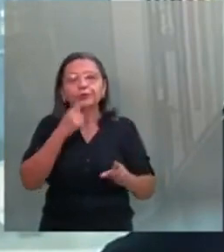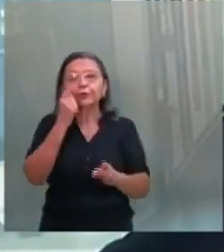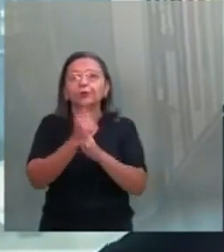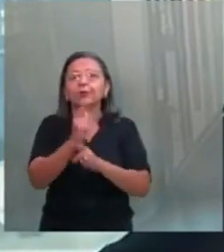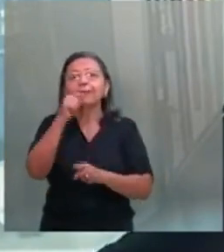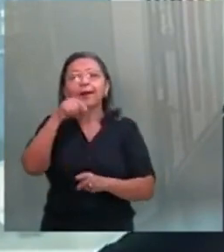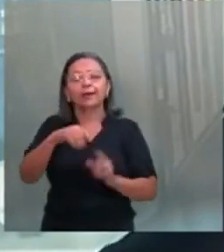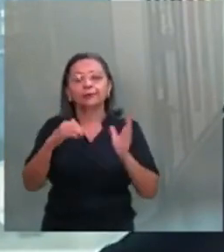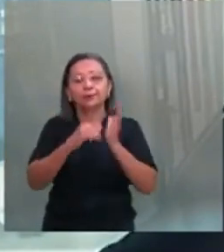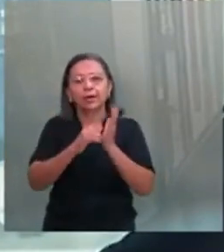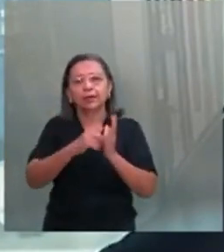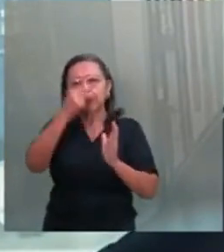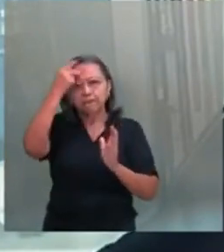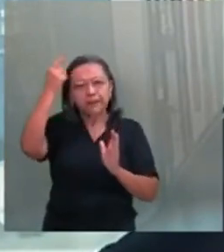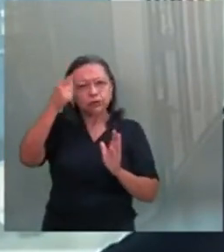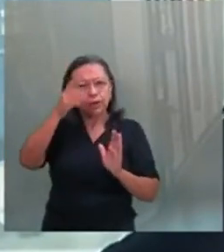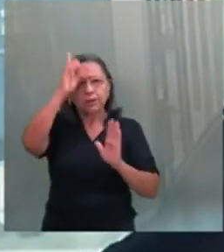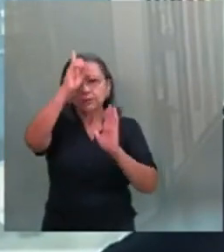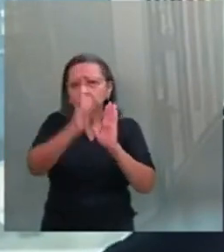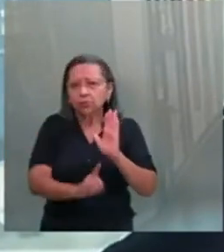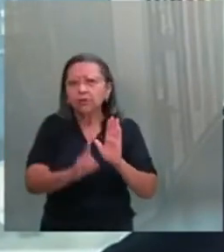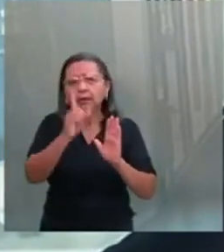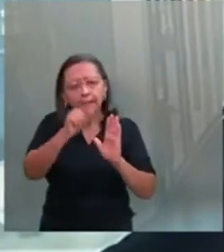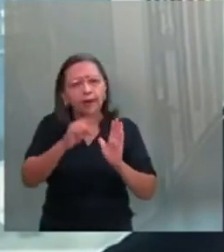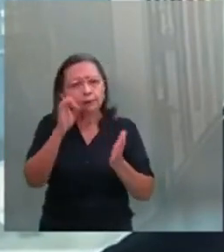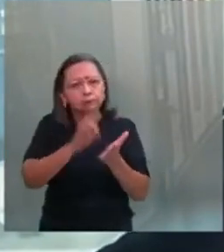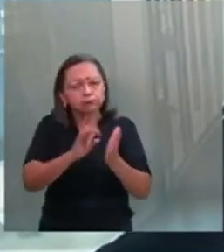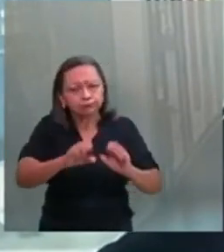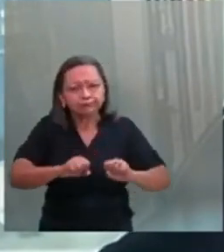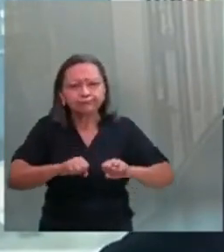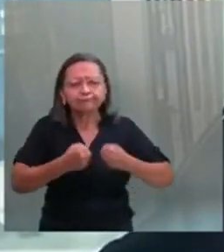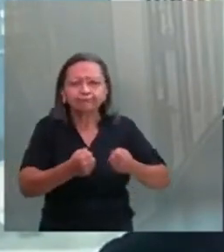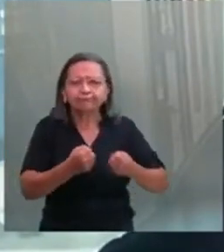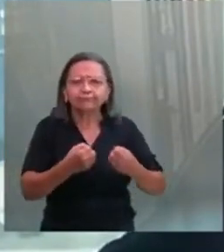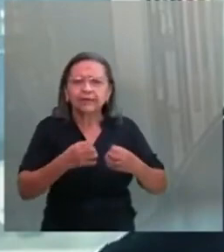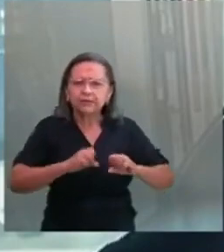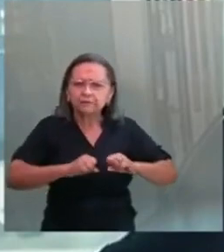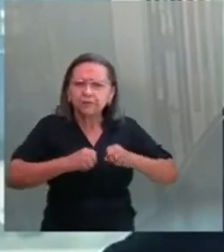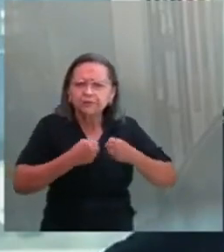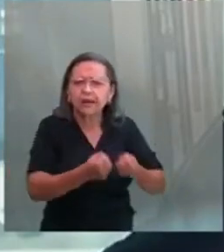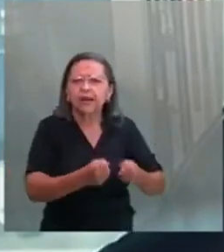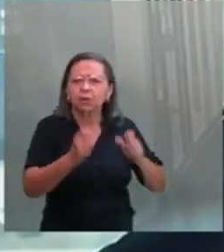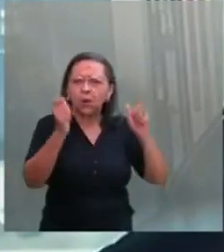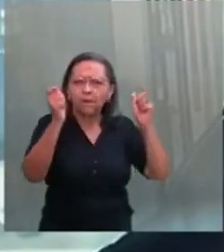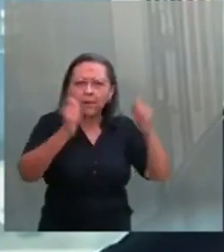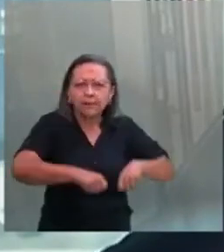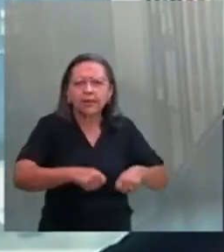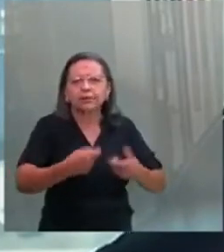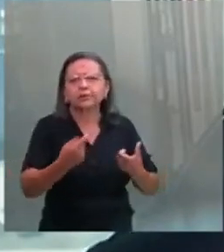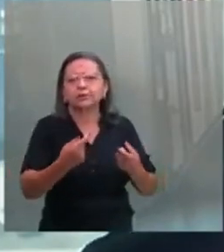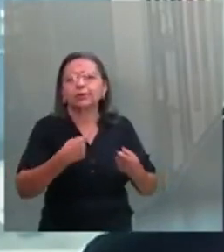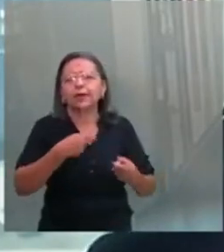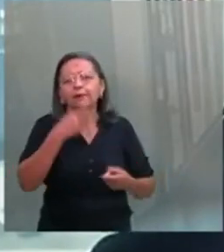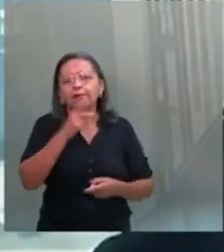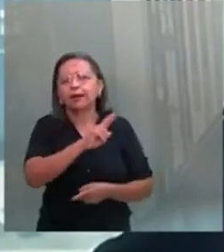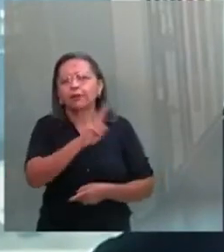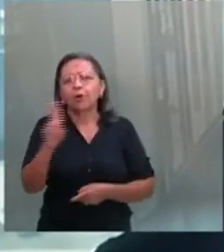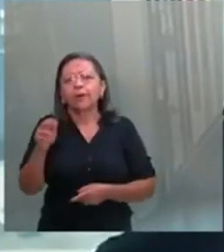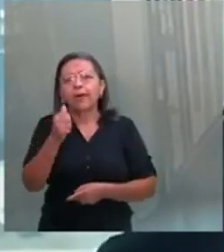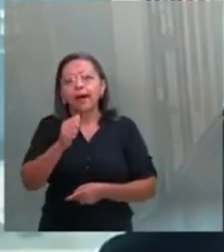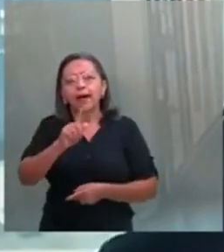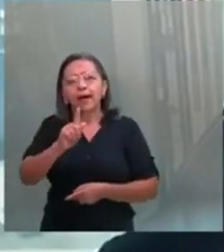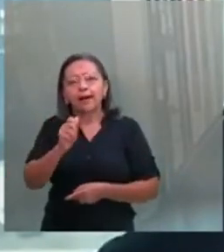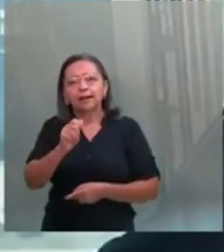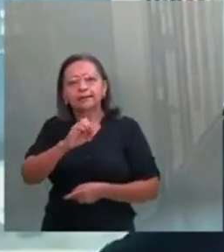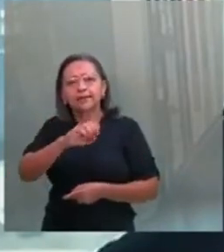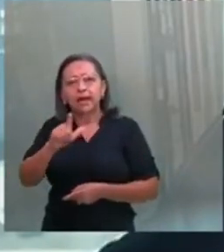Senado. Diretores que eram realmente dedicados, esforçados, competentes. Eu quero citar aqui o HCL Maia,